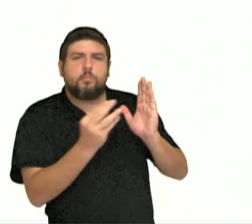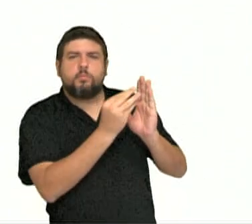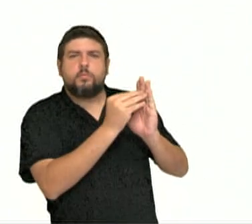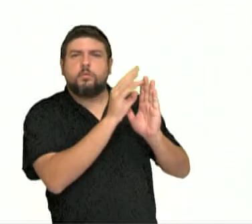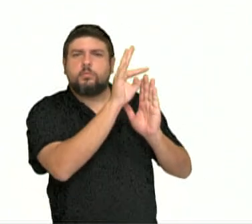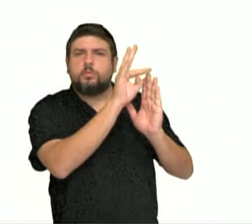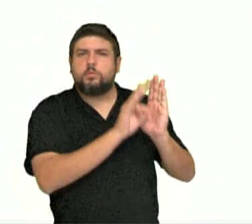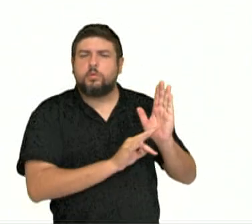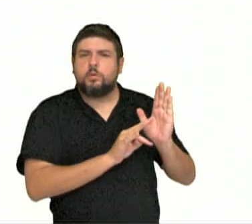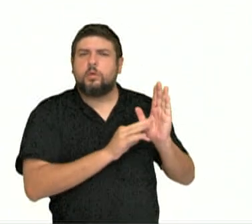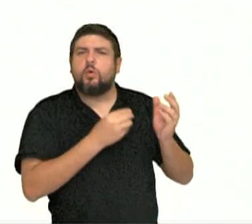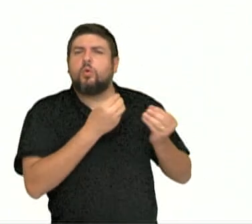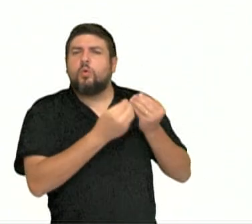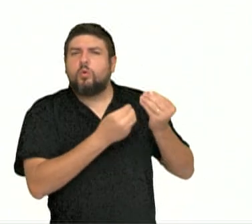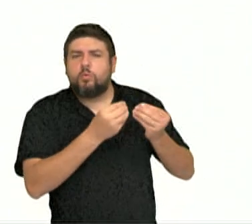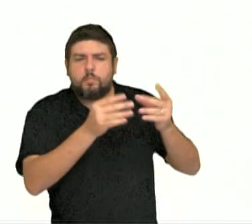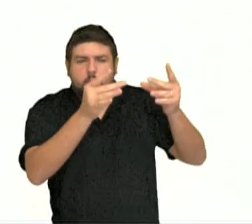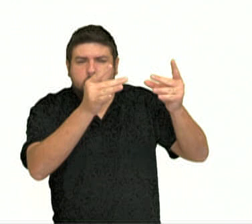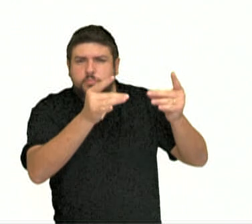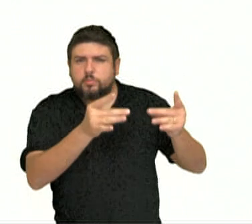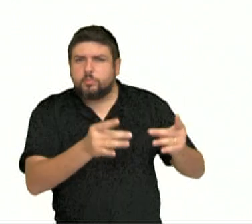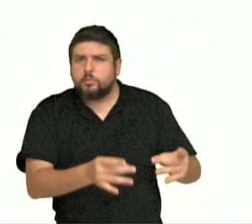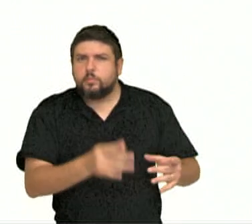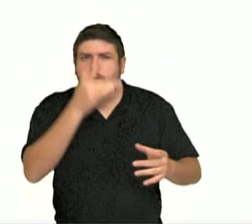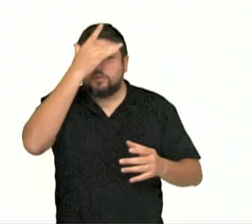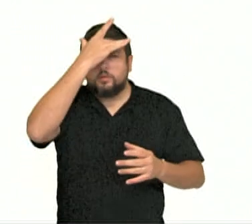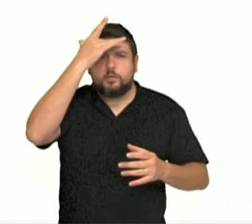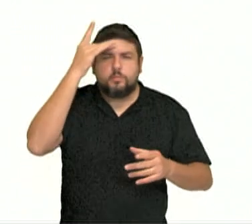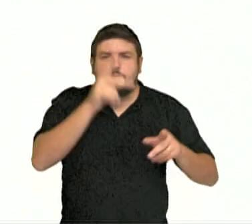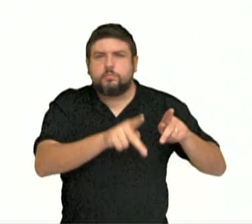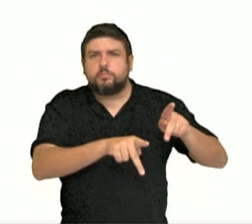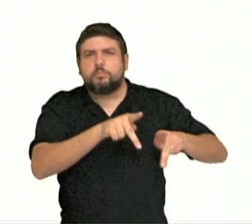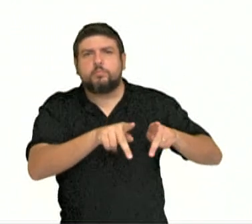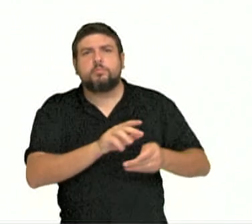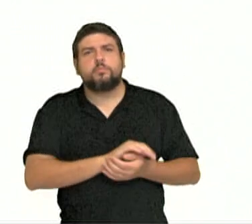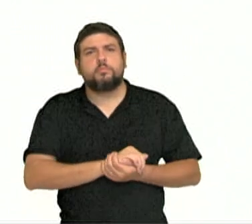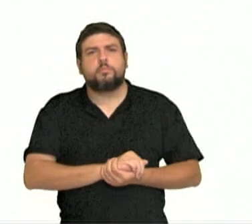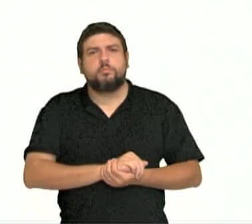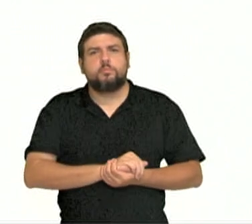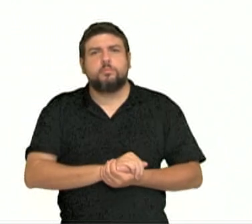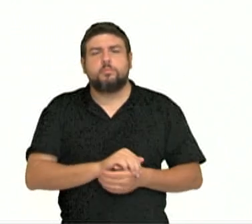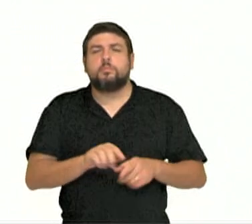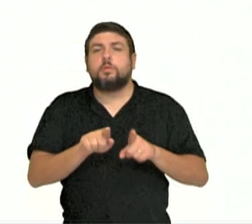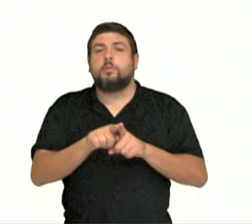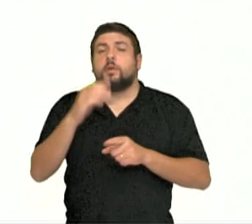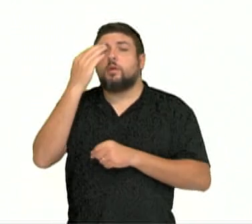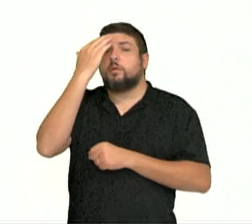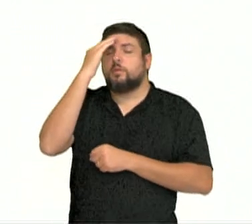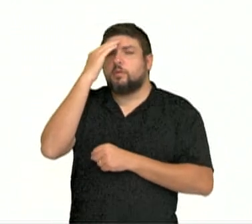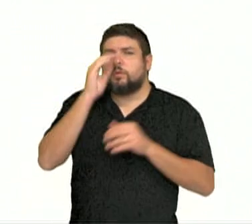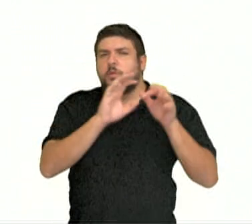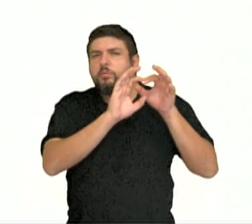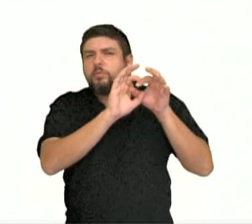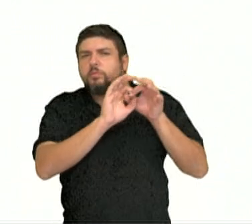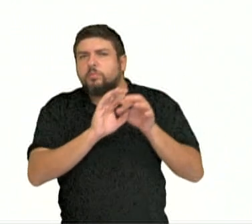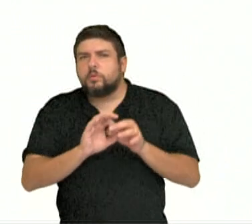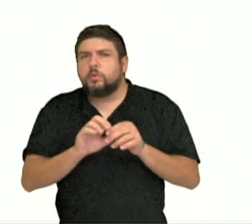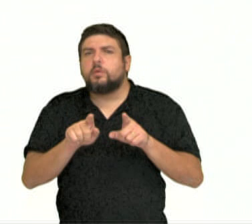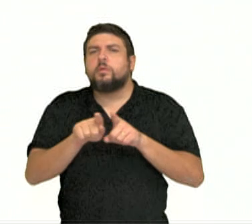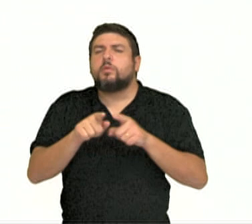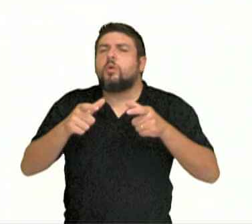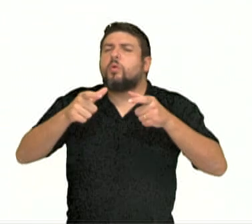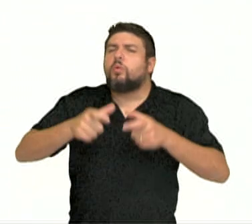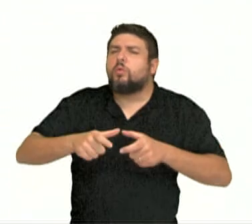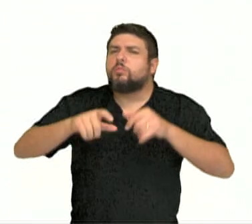vamos ampliar o vocabulário a partir dos diferentes gêneros textuais, bem como seu contexto de produção e esfera de